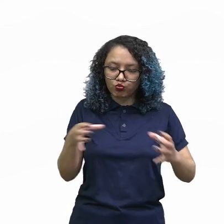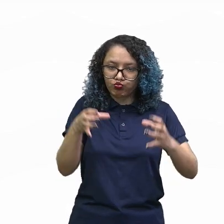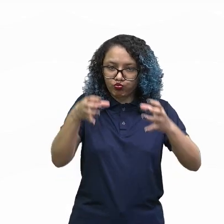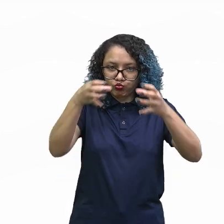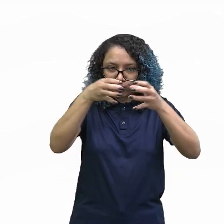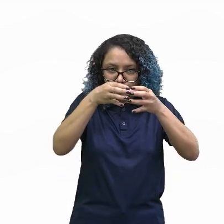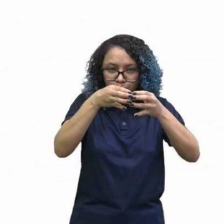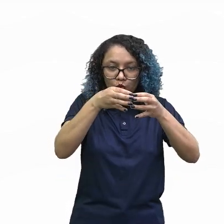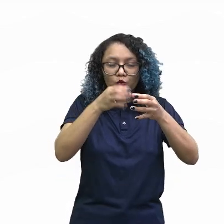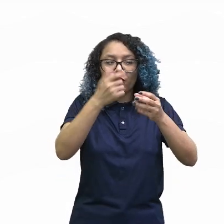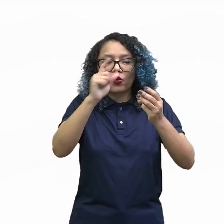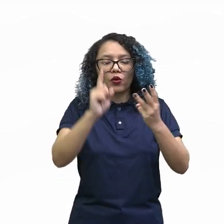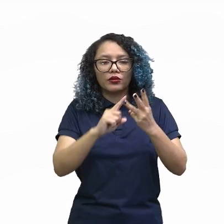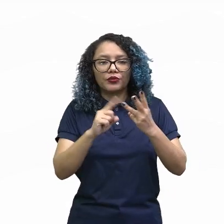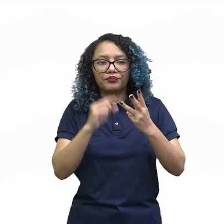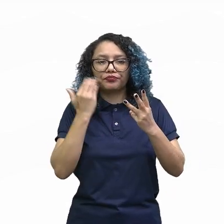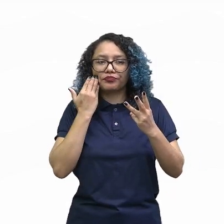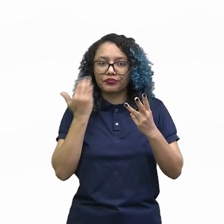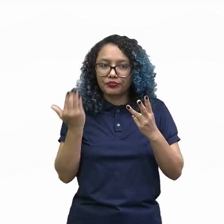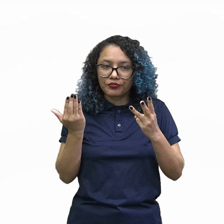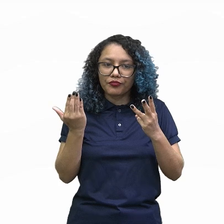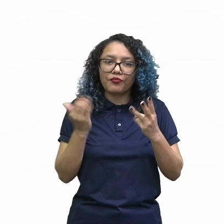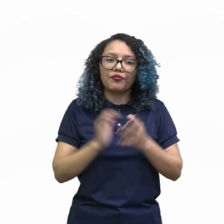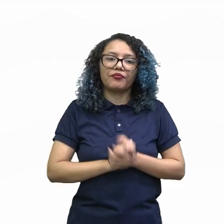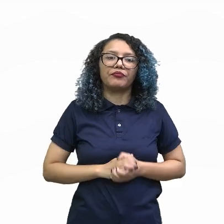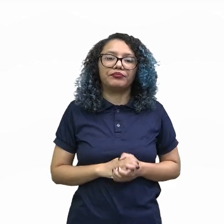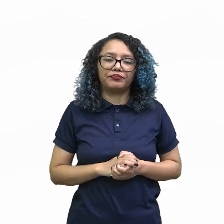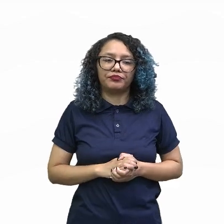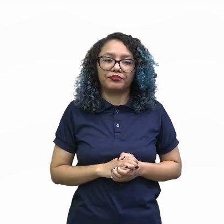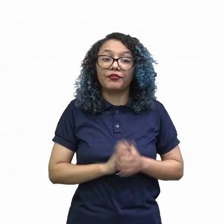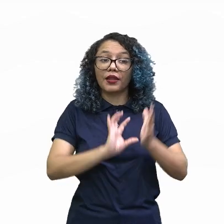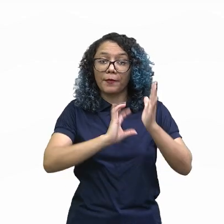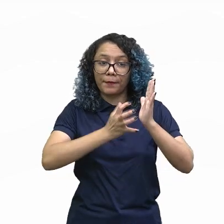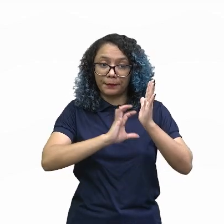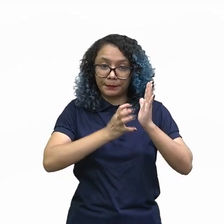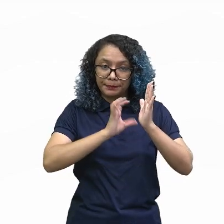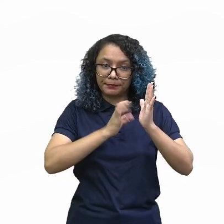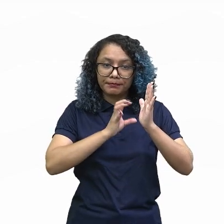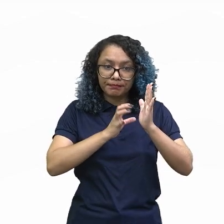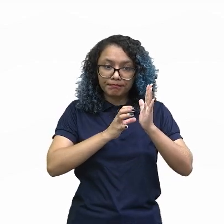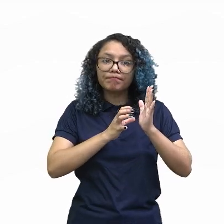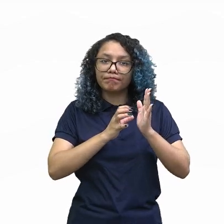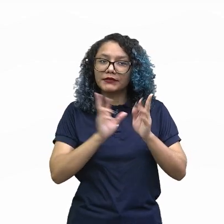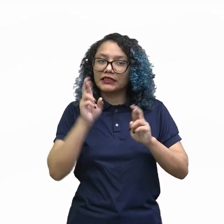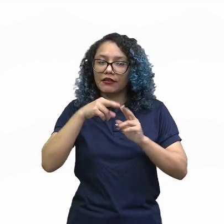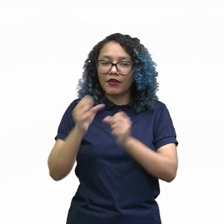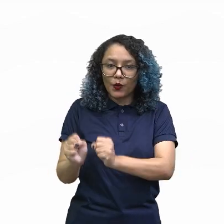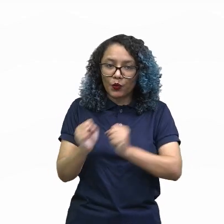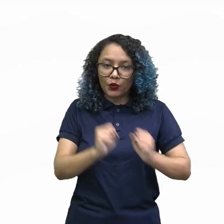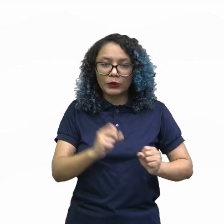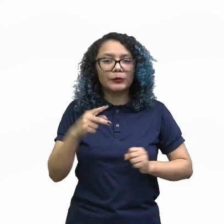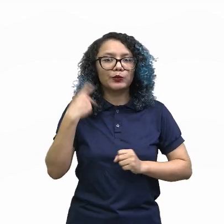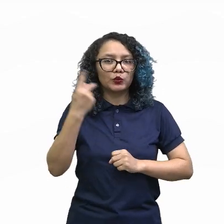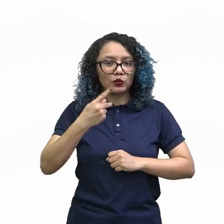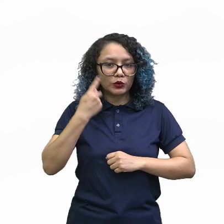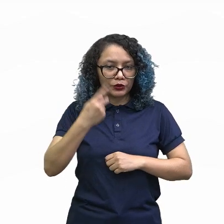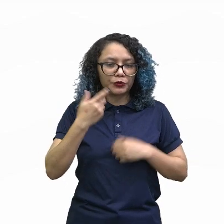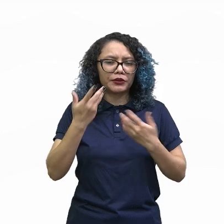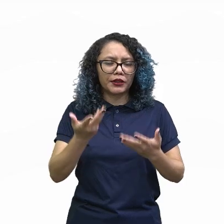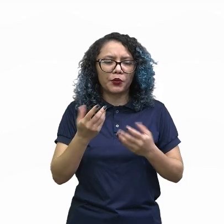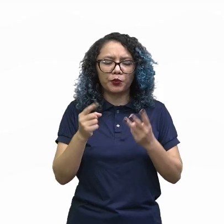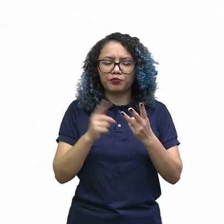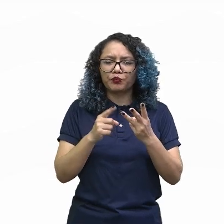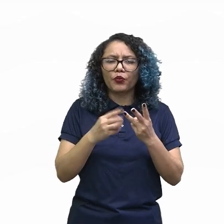E, terceira dimensão é a dimensão do partido, a questão do poder político. A dimensão do